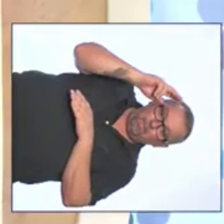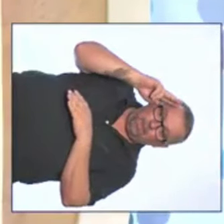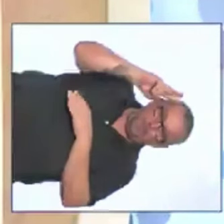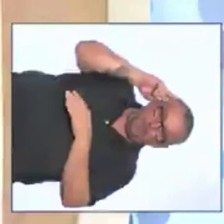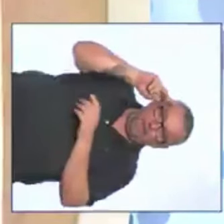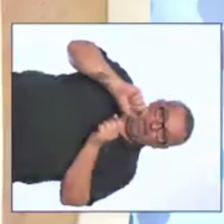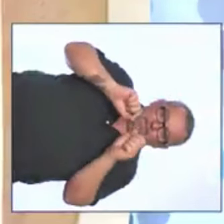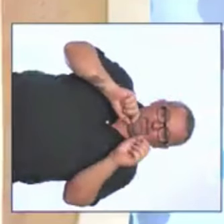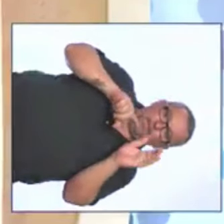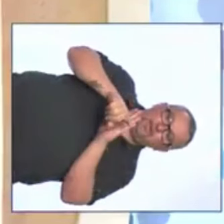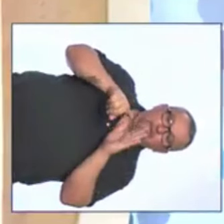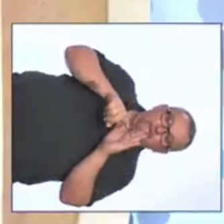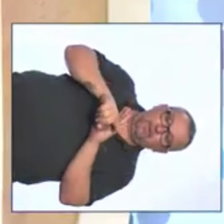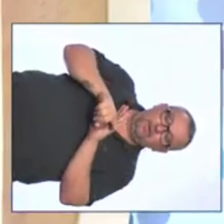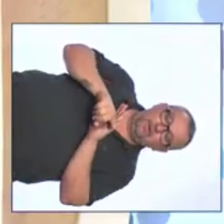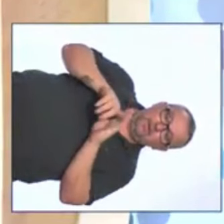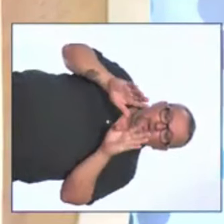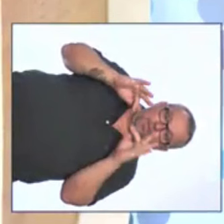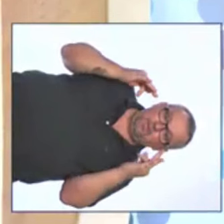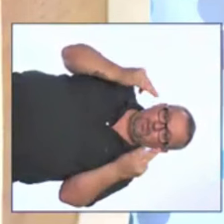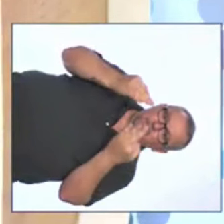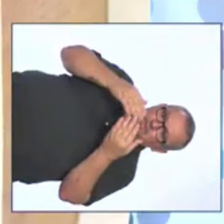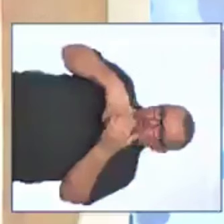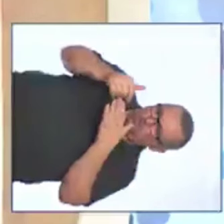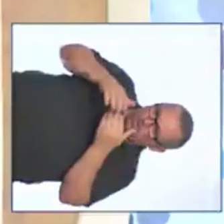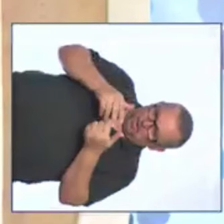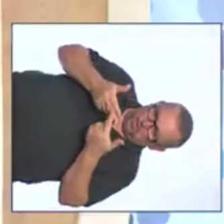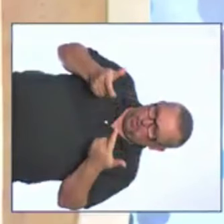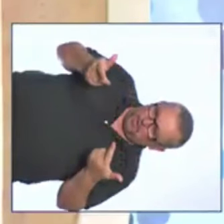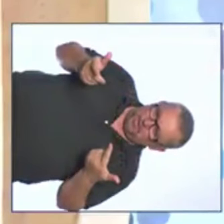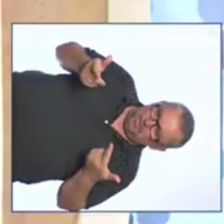Ian pergunta então uma família pode ser qualquer coisa?